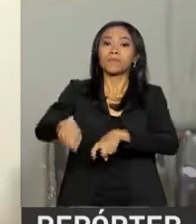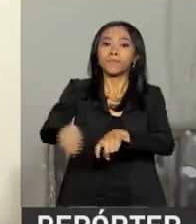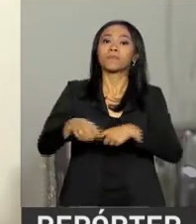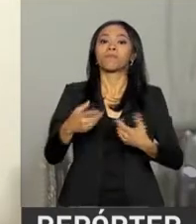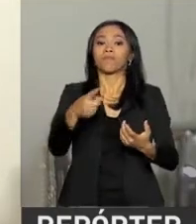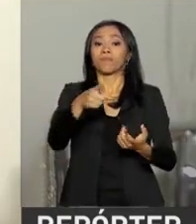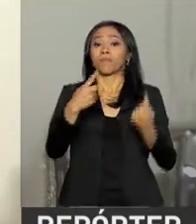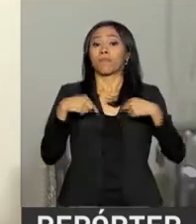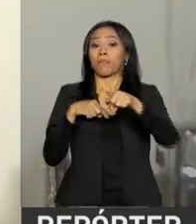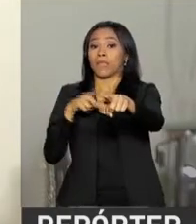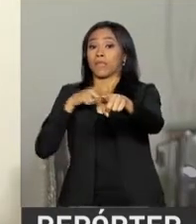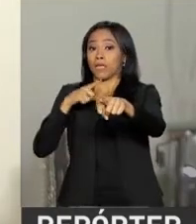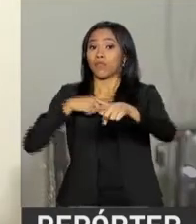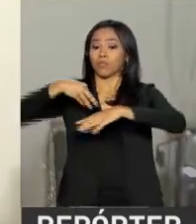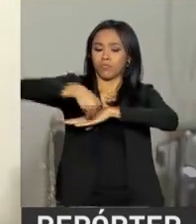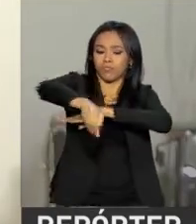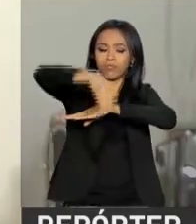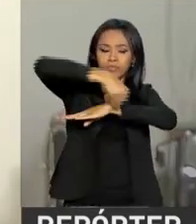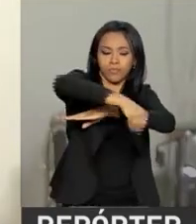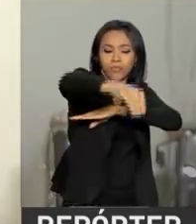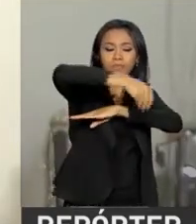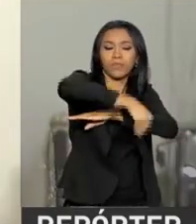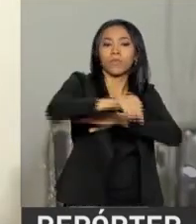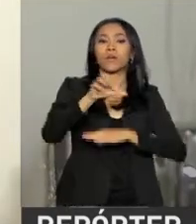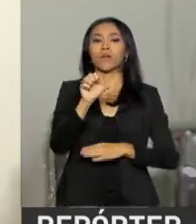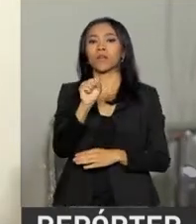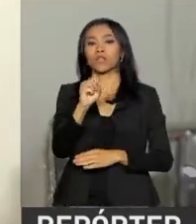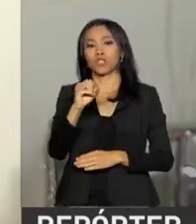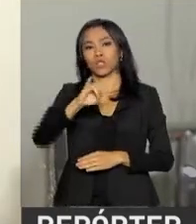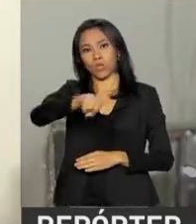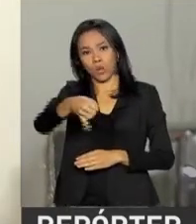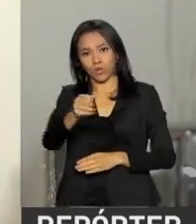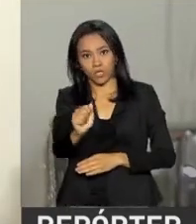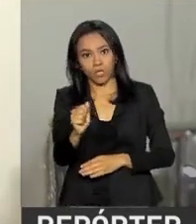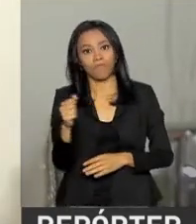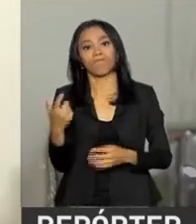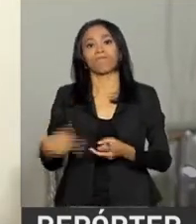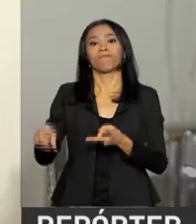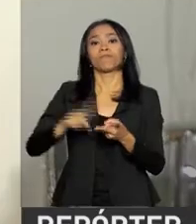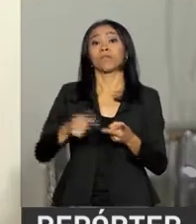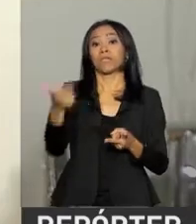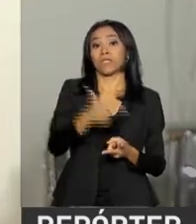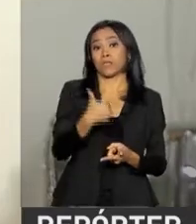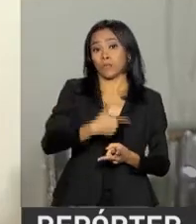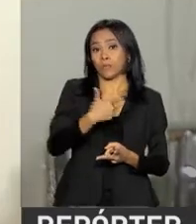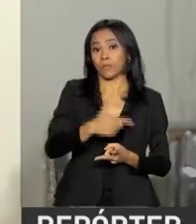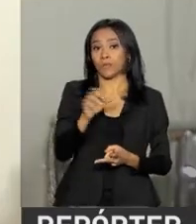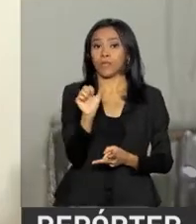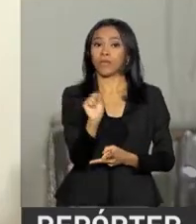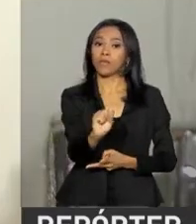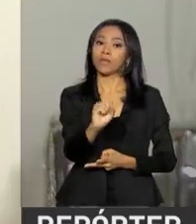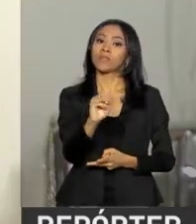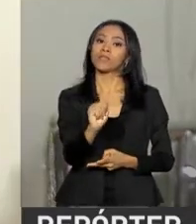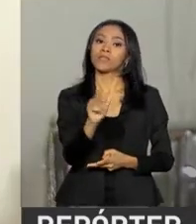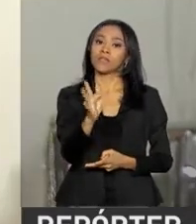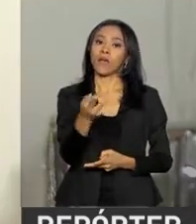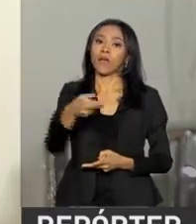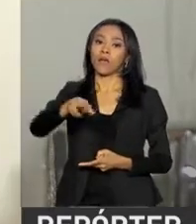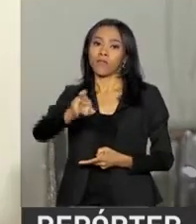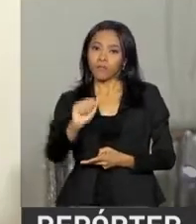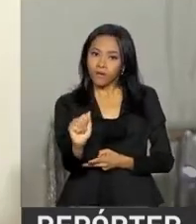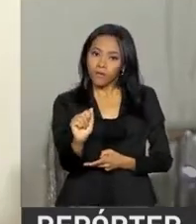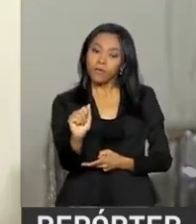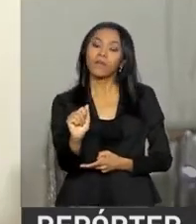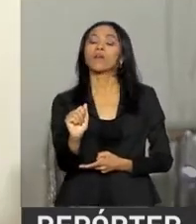de soja na safra principal temos a segunda safra que o carro forte